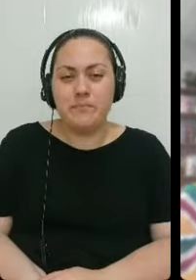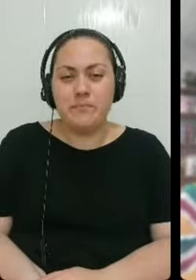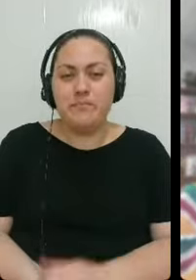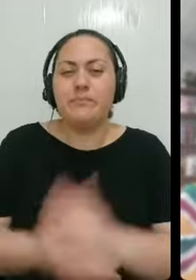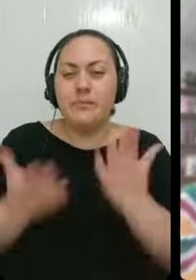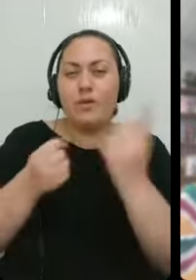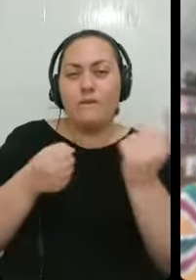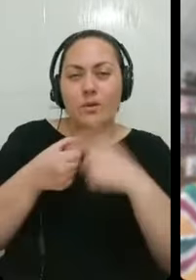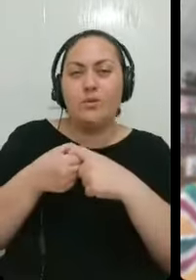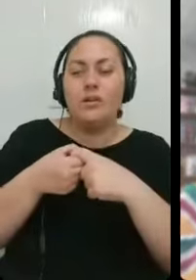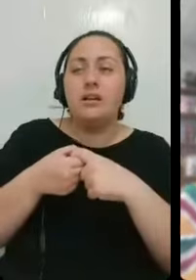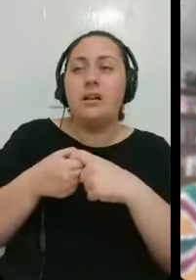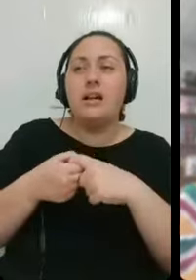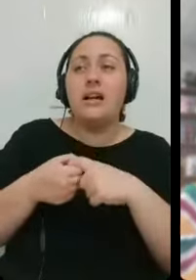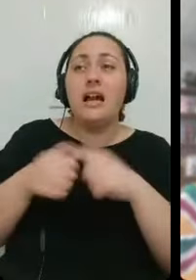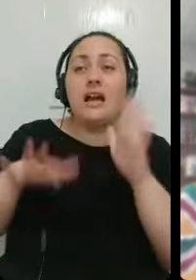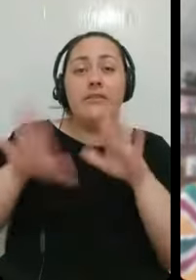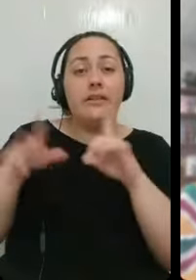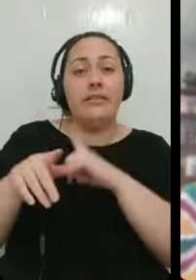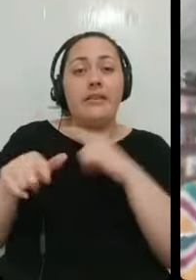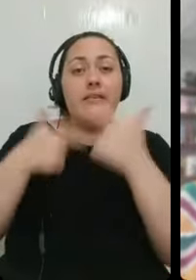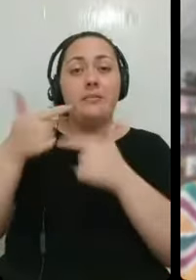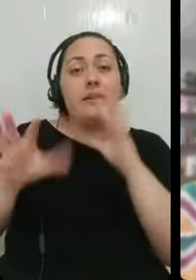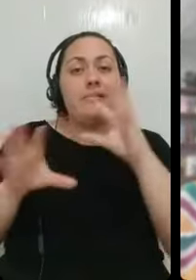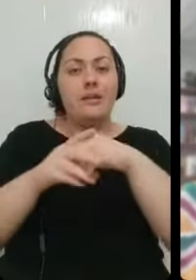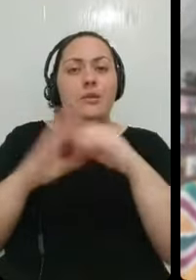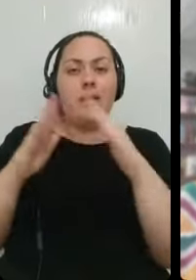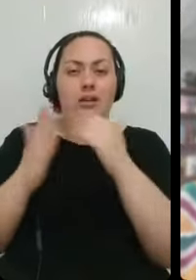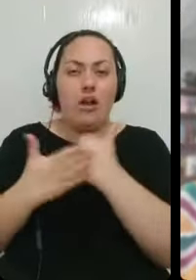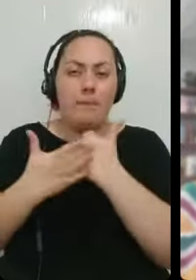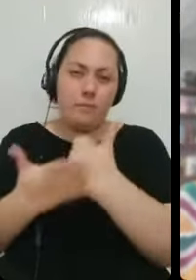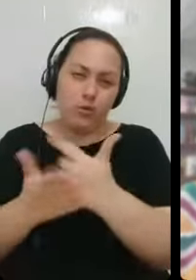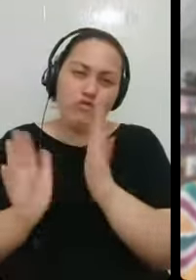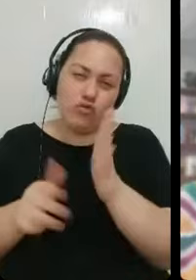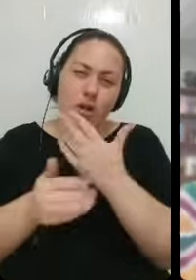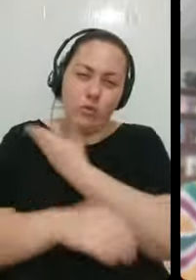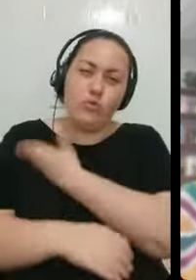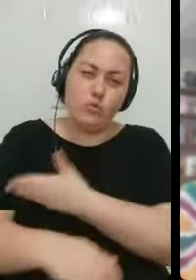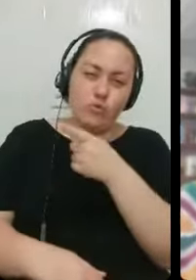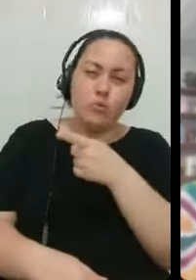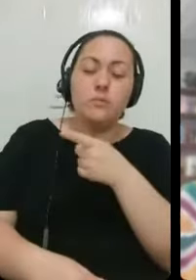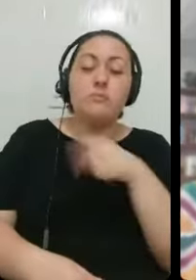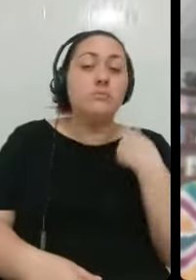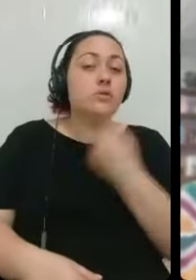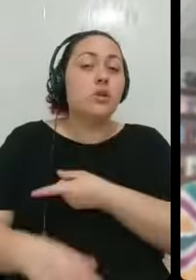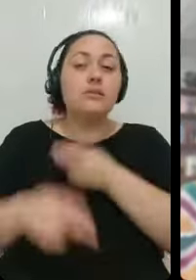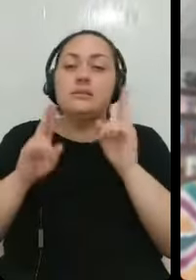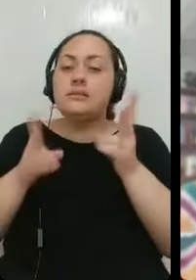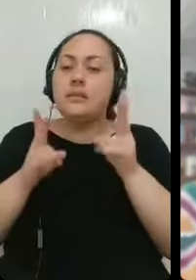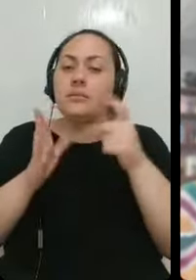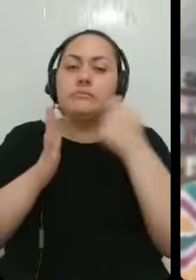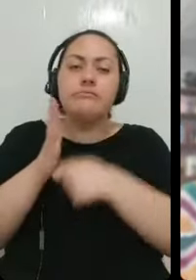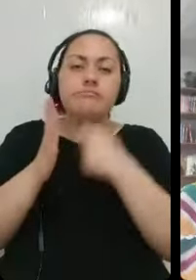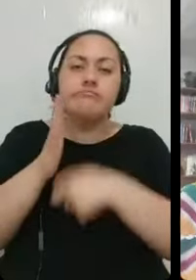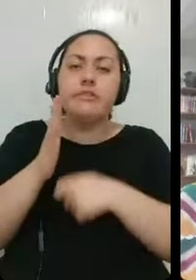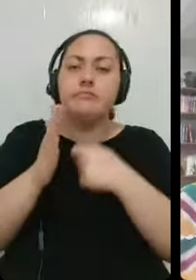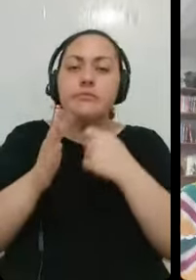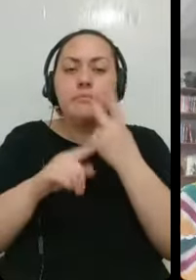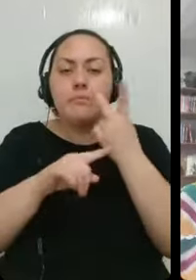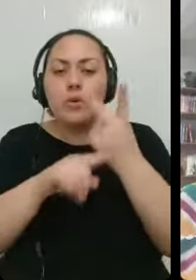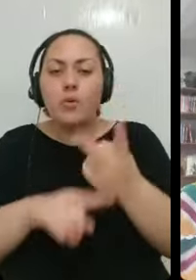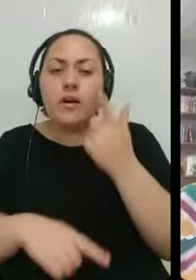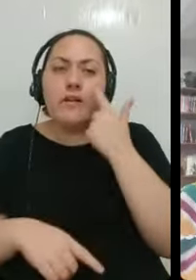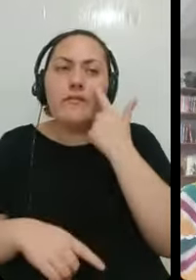mesmo na casa de apoio, que a gente já está há algum tempo, né, a gente sempre está buscando saber como que são